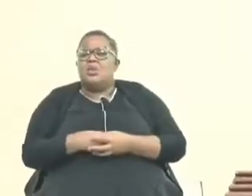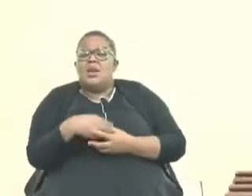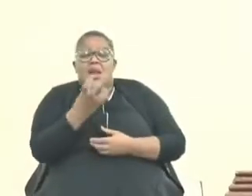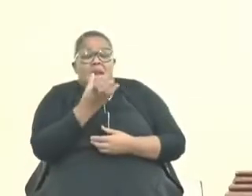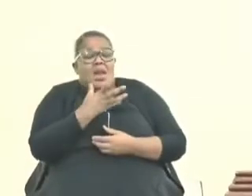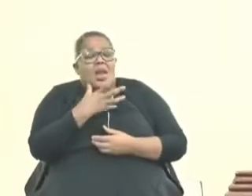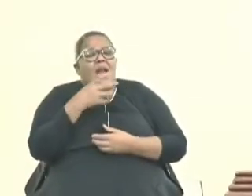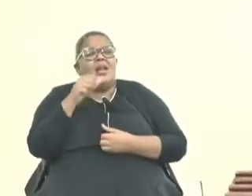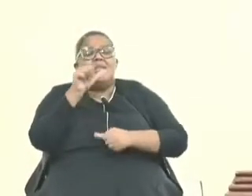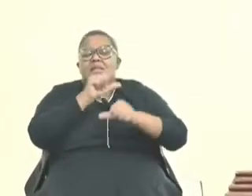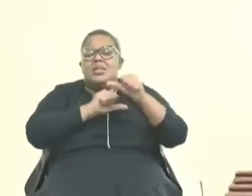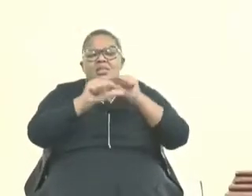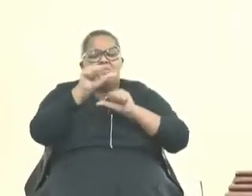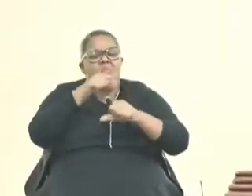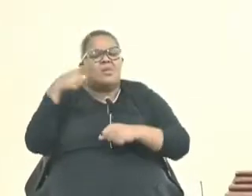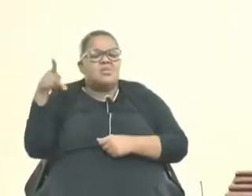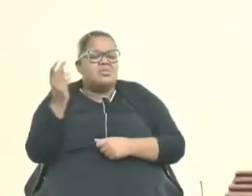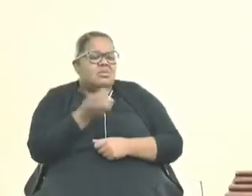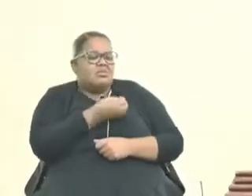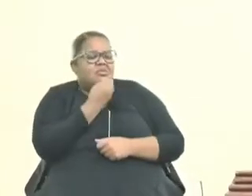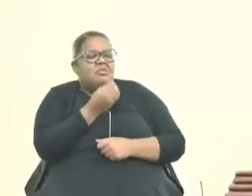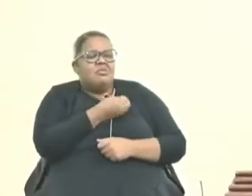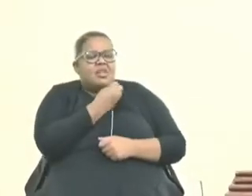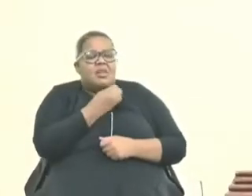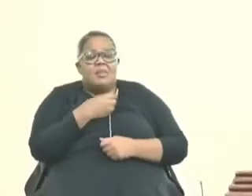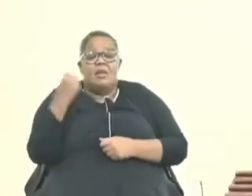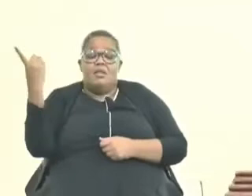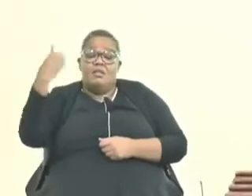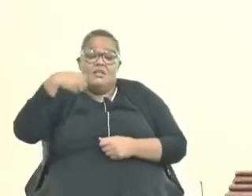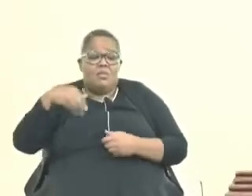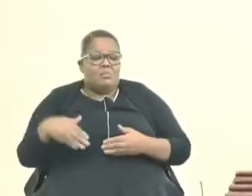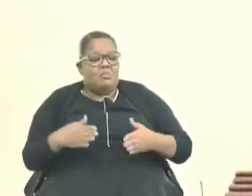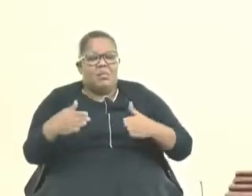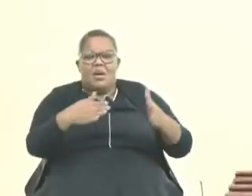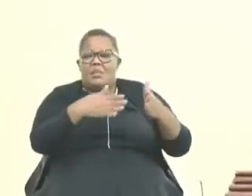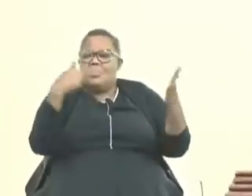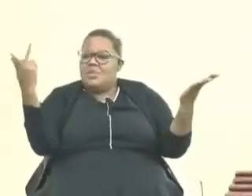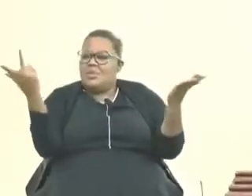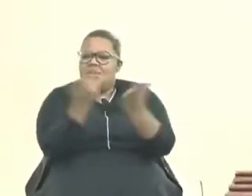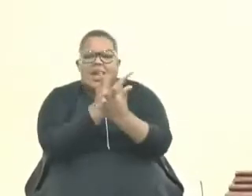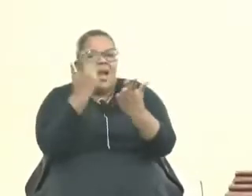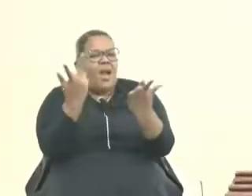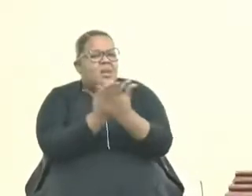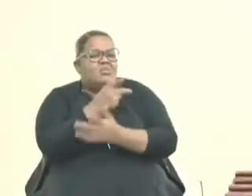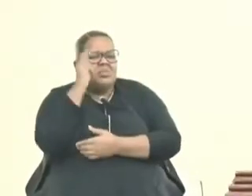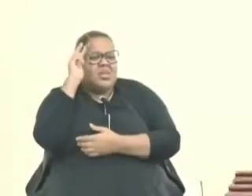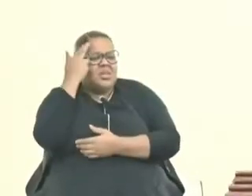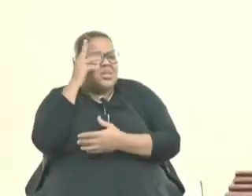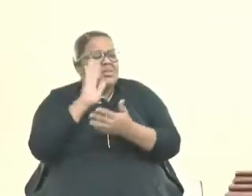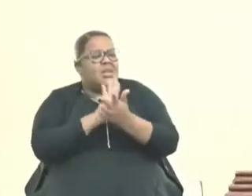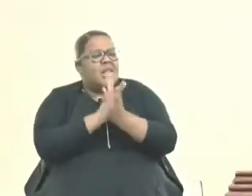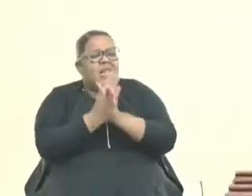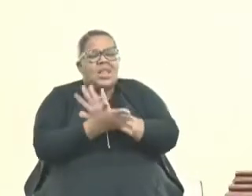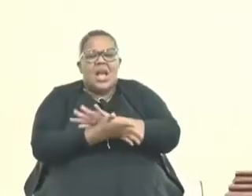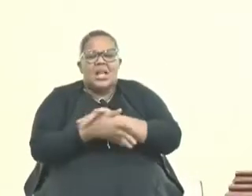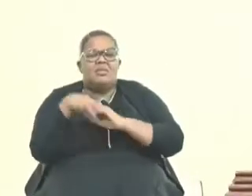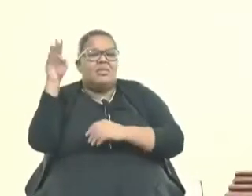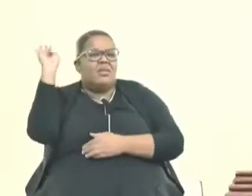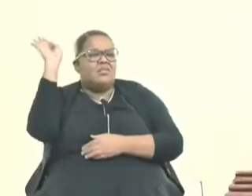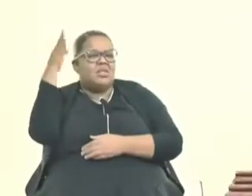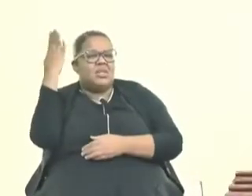quer te salvar porque ele quer mudar a tua vida por caminhos errados você acha que nada nada mais não não faça isso meu irmão